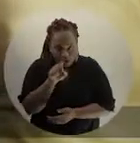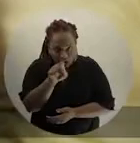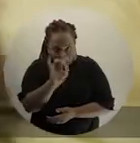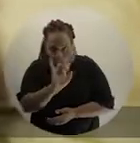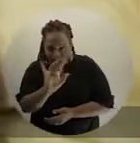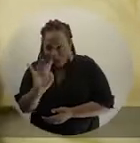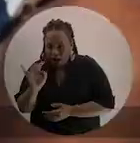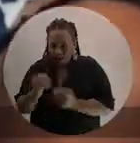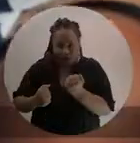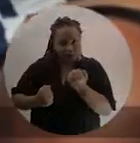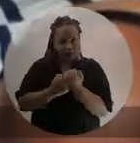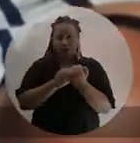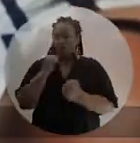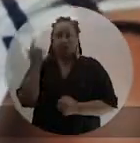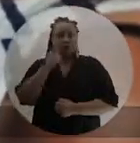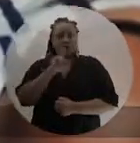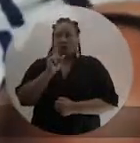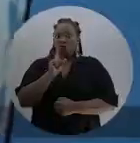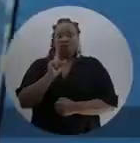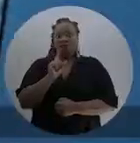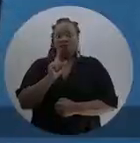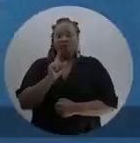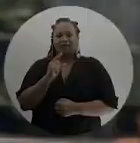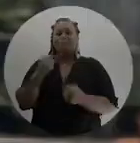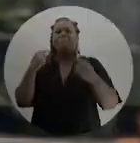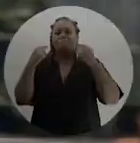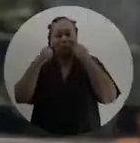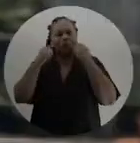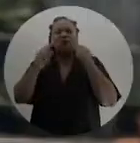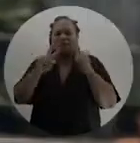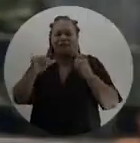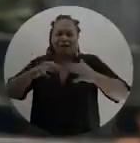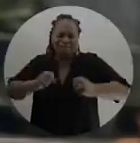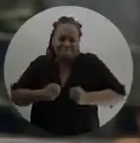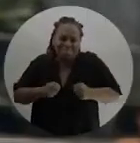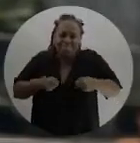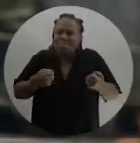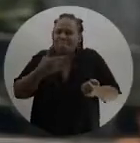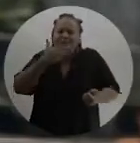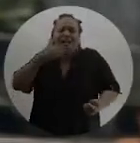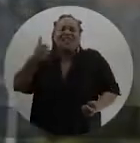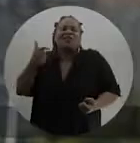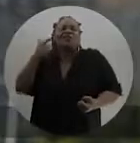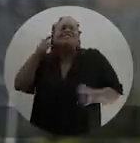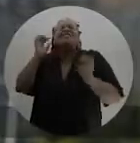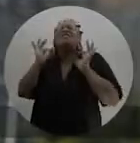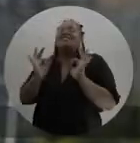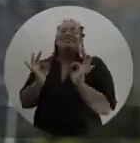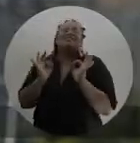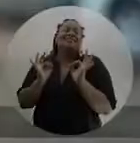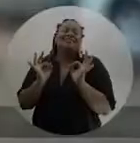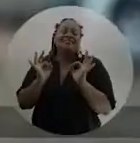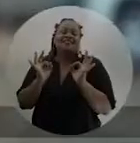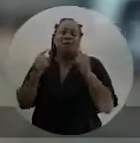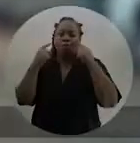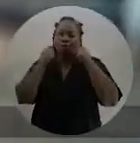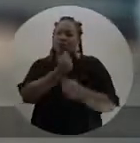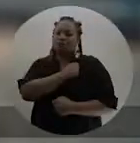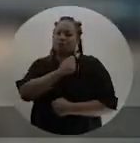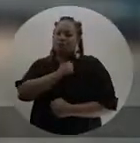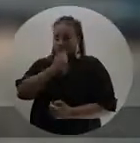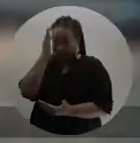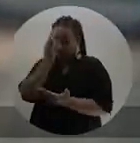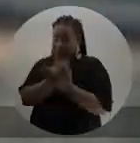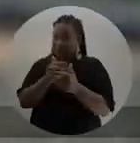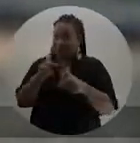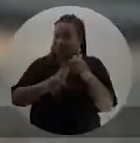apoio de cada cidadão de Salvador, a gente não teria chegado até aqui. Bruno Reis vai dar o melhor dele, eu tenho certeza. Bruno Reis, paizão,